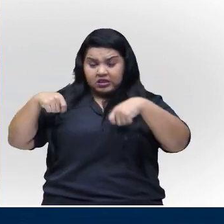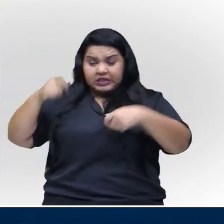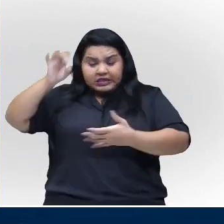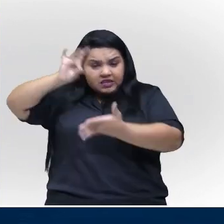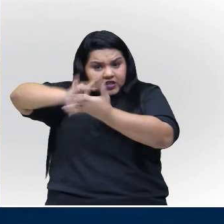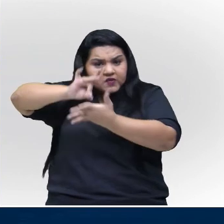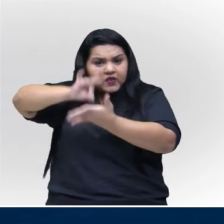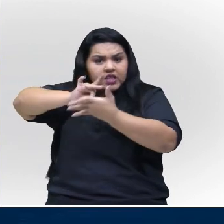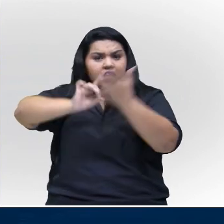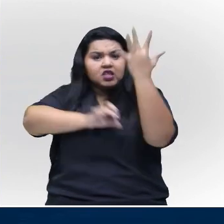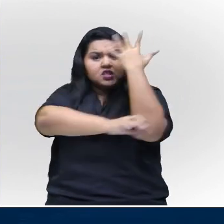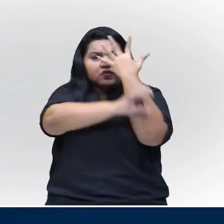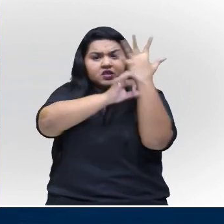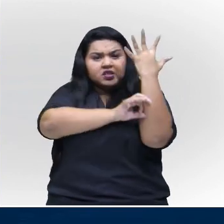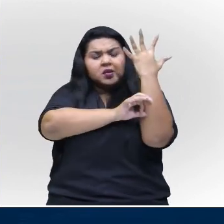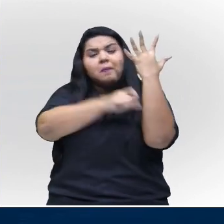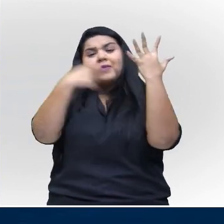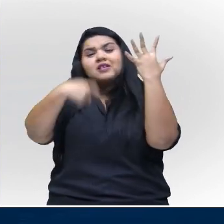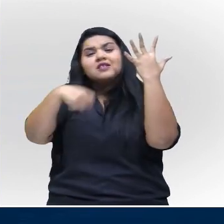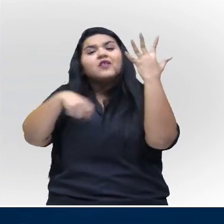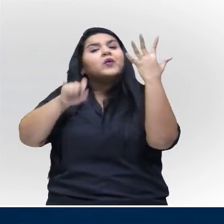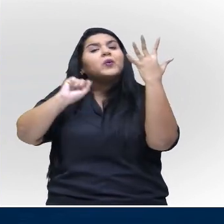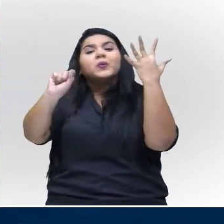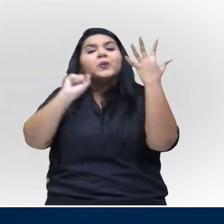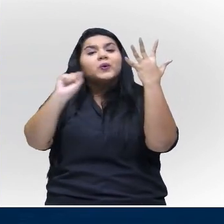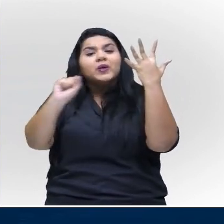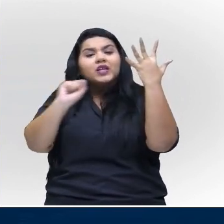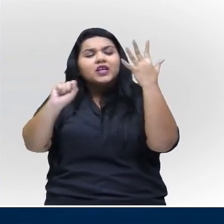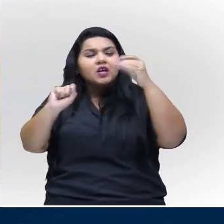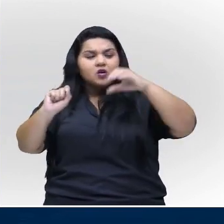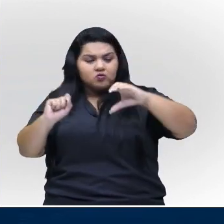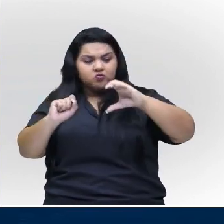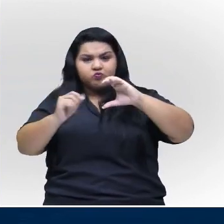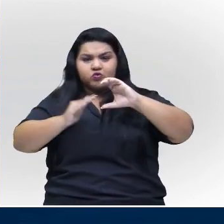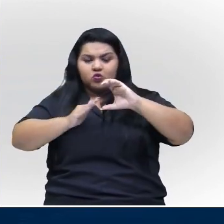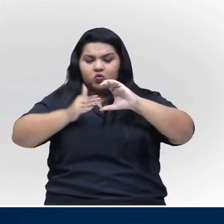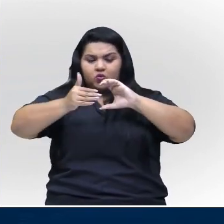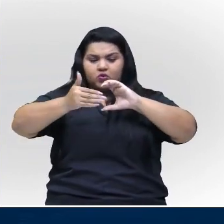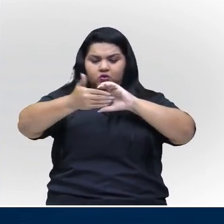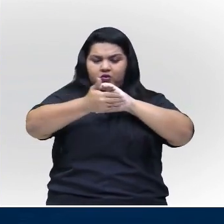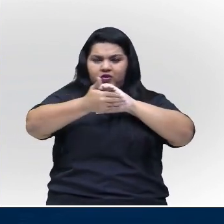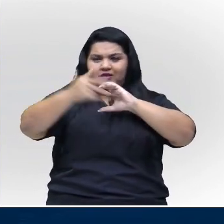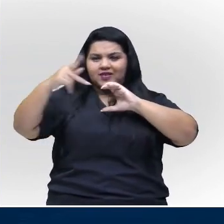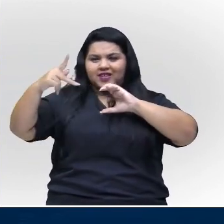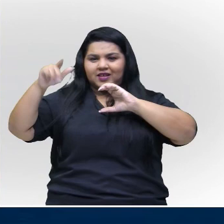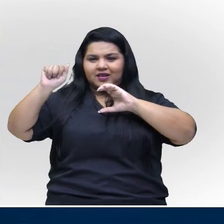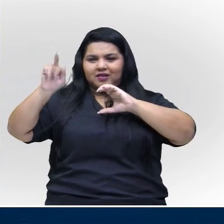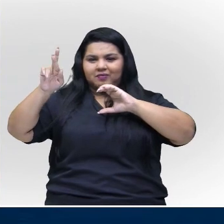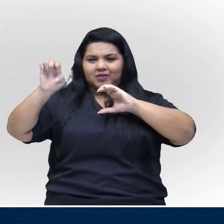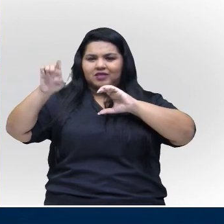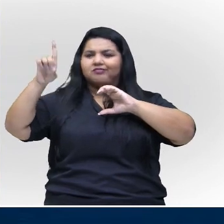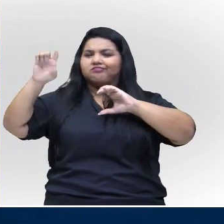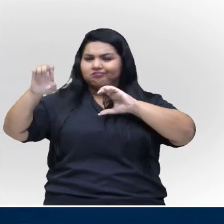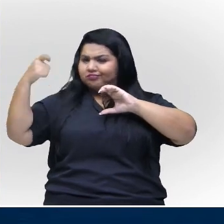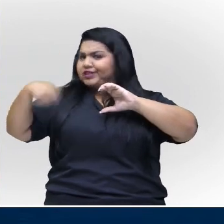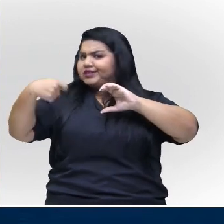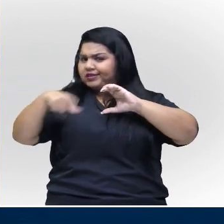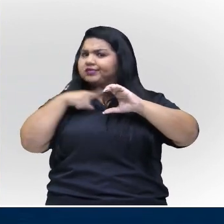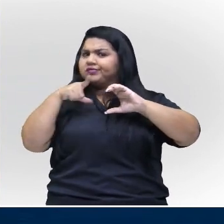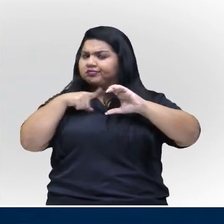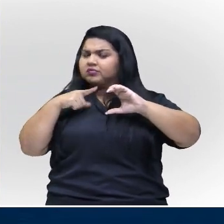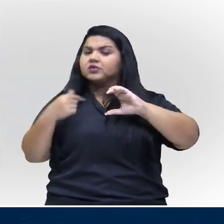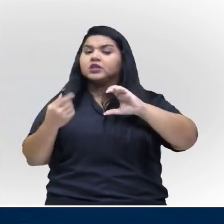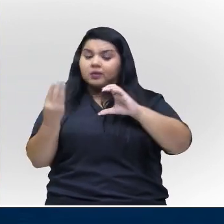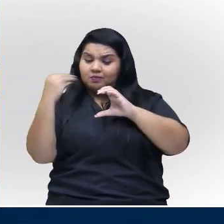vegetal, ela precisaria ter aqui fora aquela estrutura mais rígida que é a chamada parede celular, certo? E também no